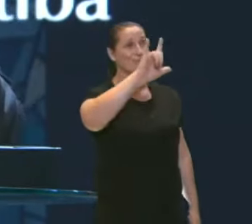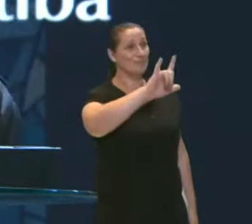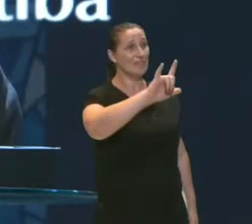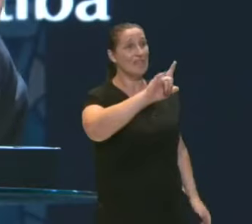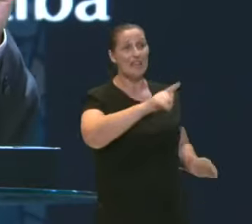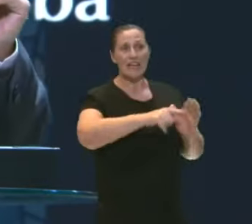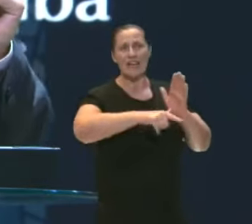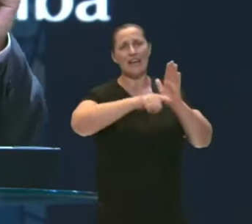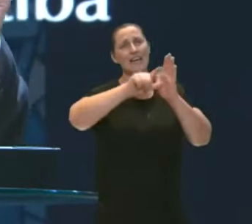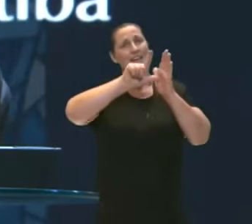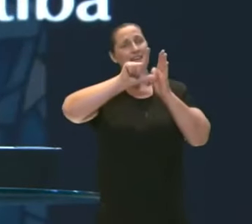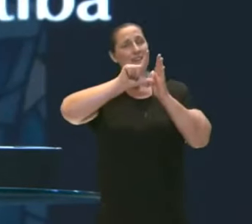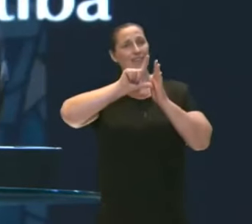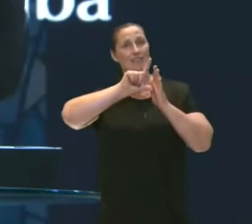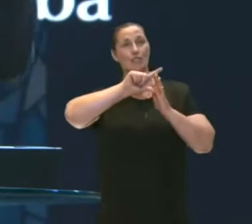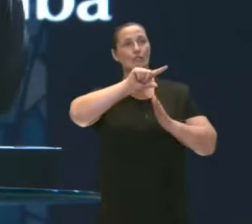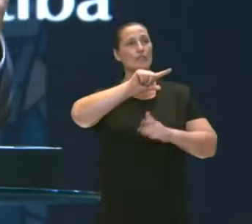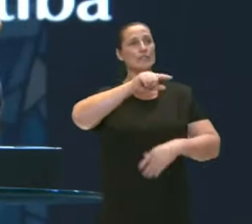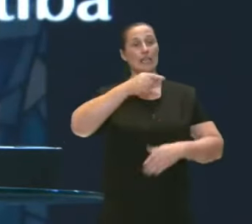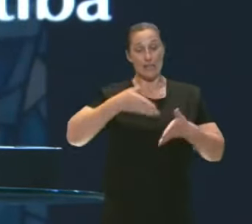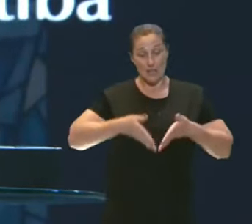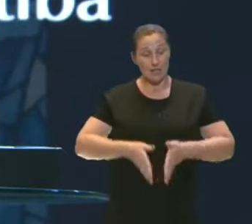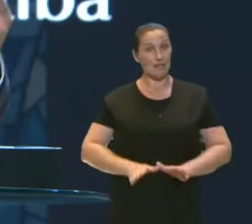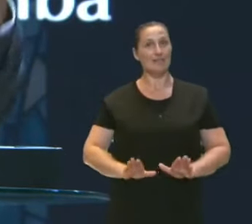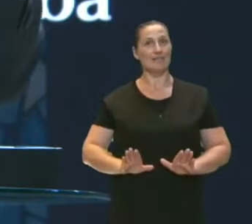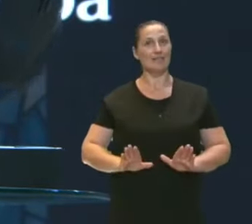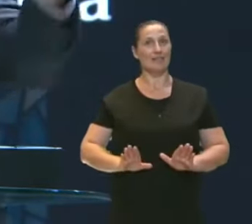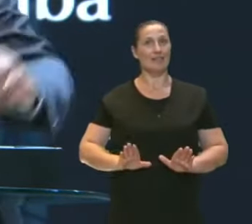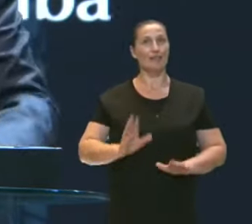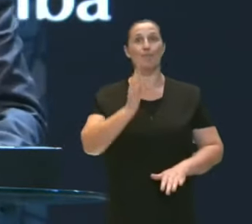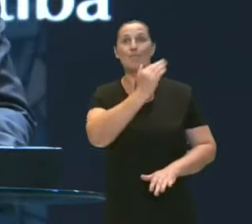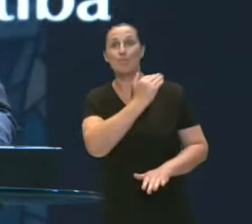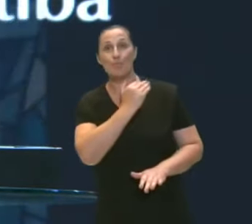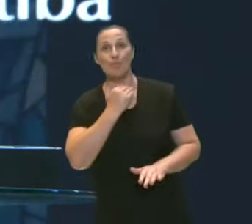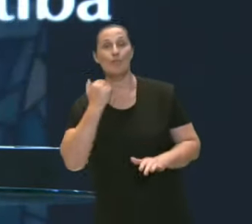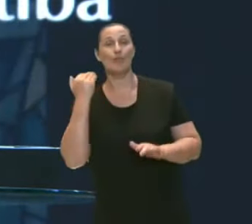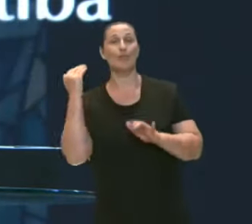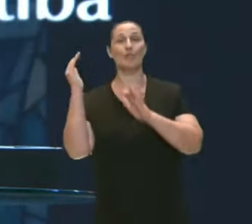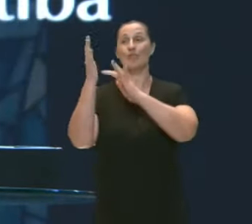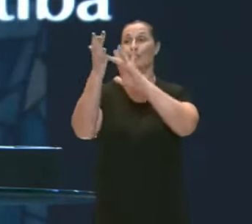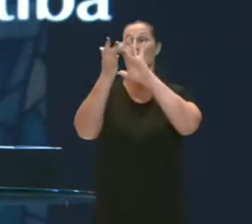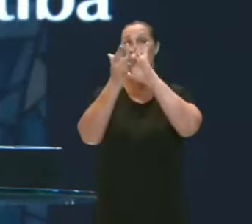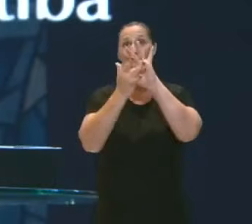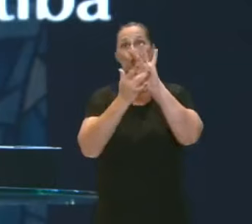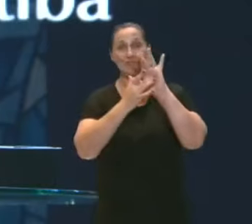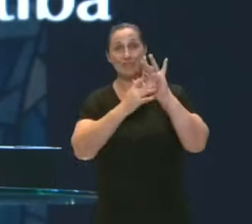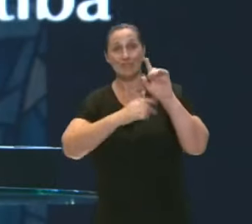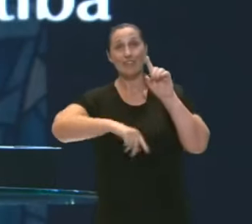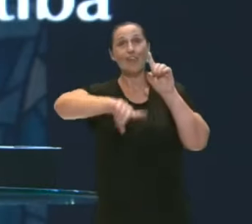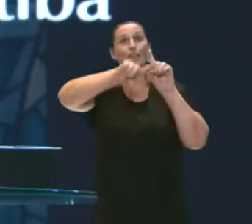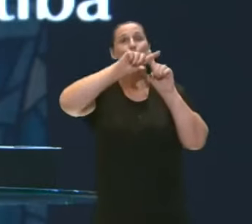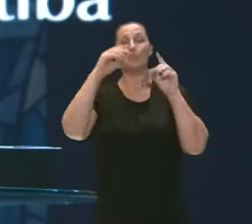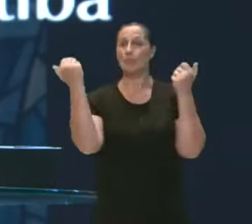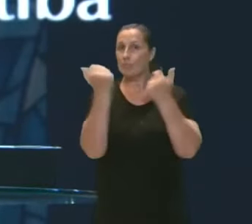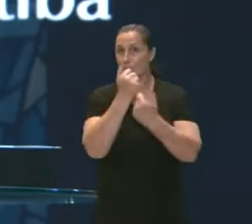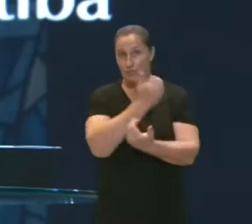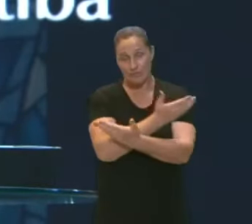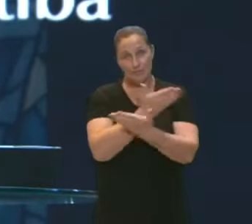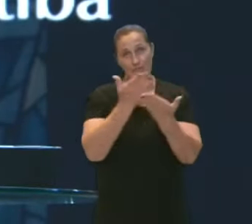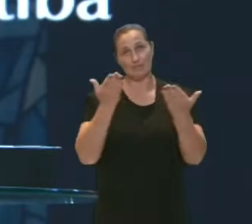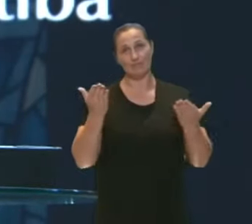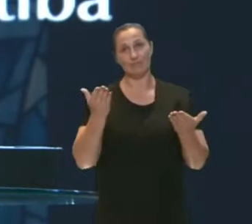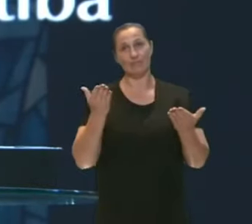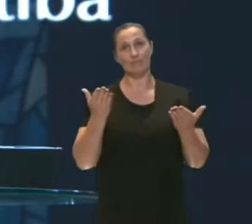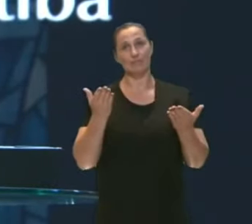o amasse, a ponto de oferecer o seu Filho Jesus para morrer na cruz por você. E o perdão de Deus já existe sobre a tua vida.